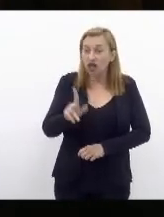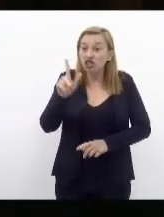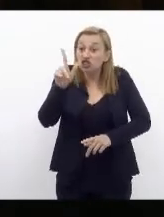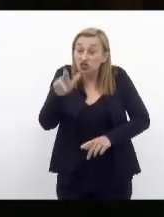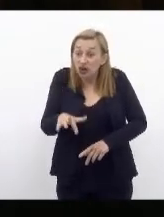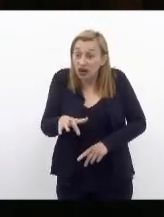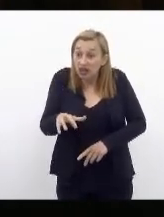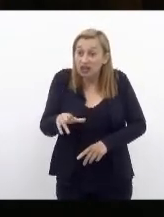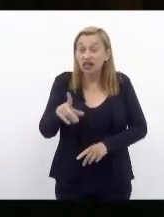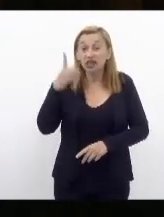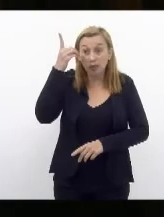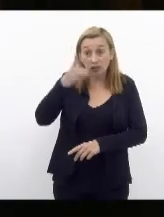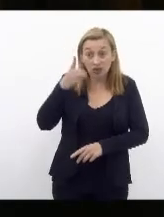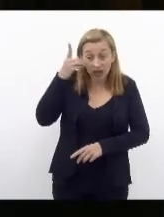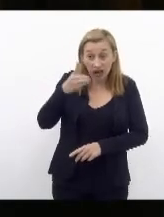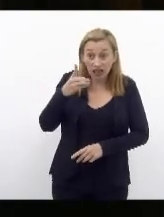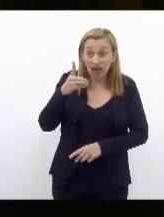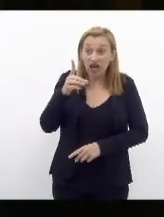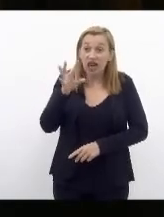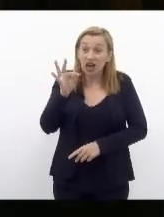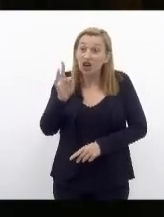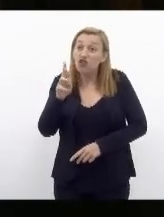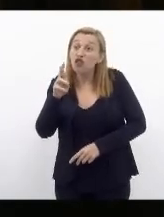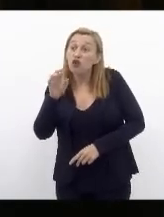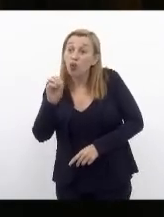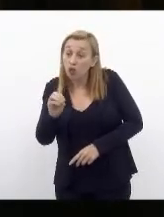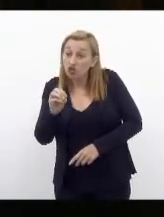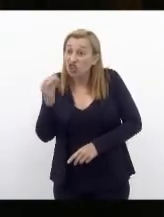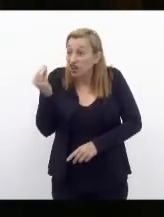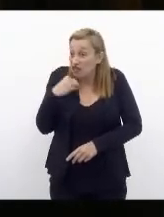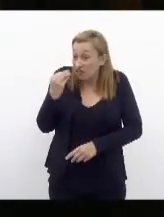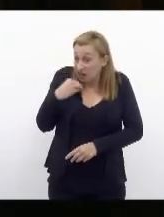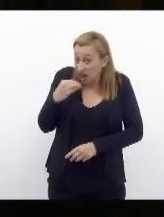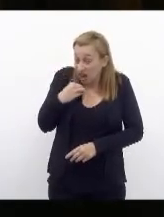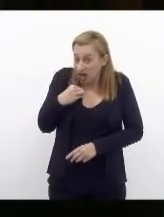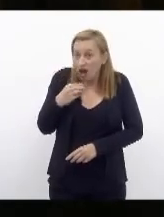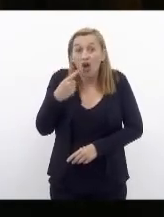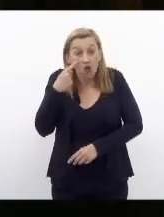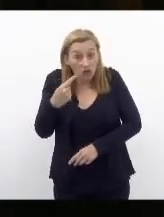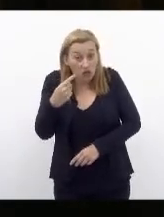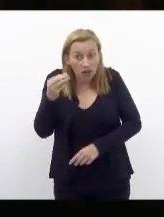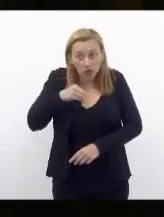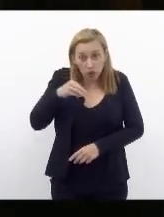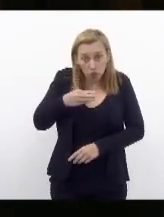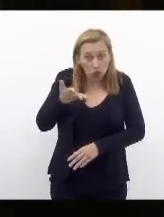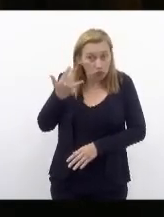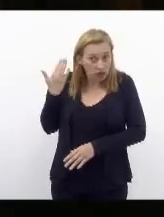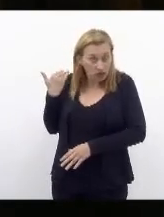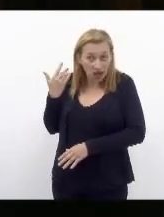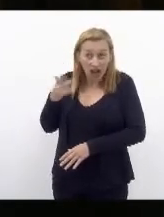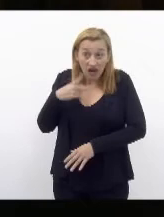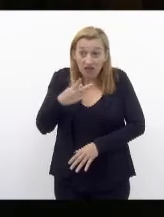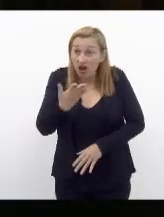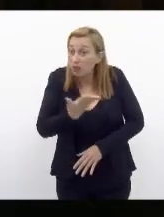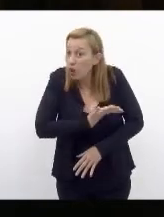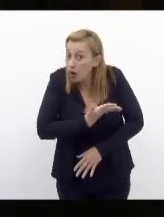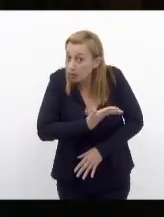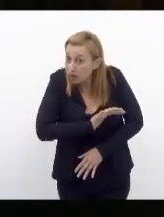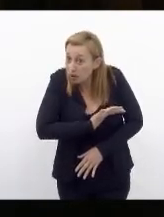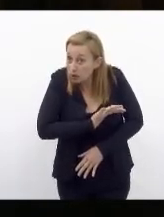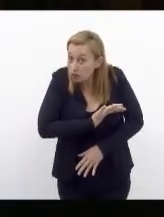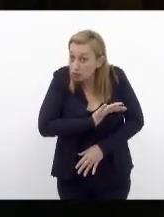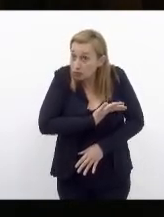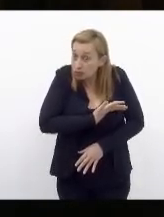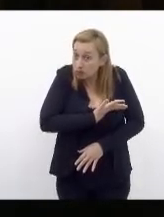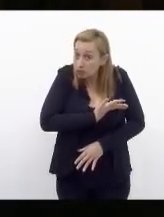frouxa, que não fala os nomes, eu falo. Eu ouvi aqui, há minutos atrás, a fala do meu amigo pessoal,